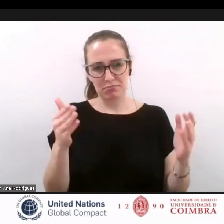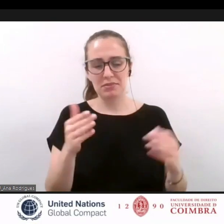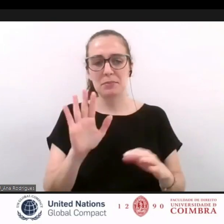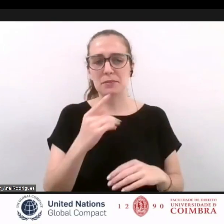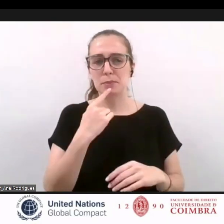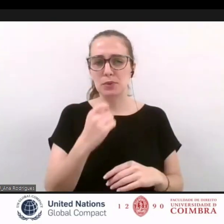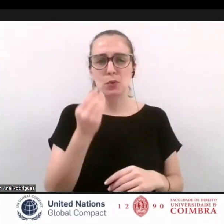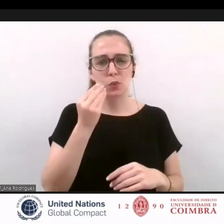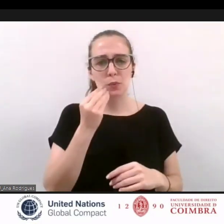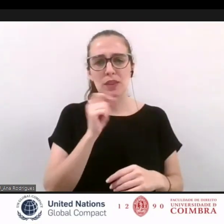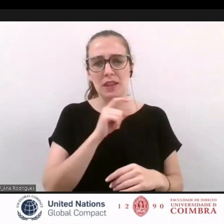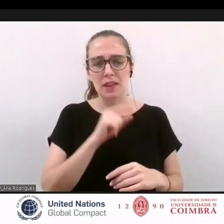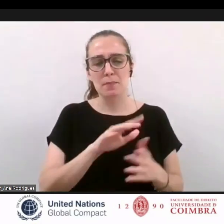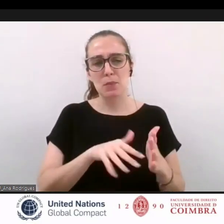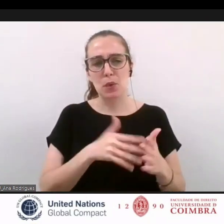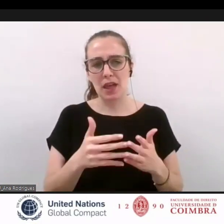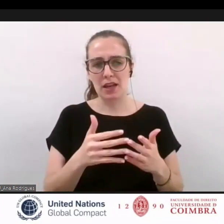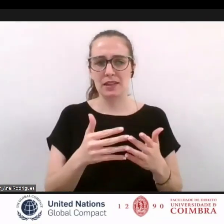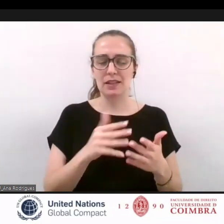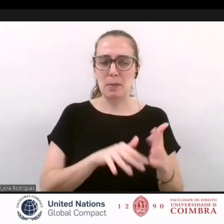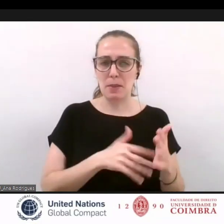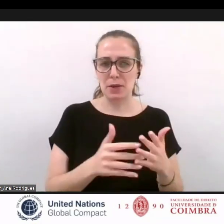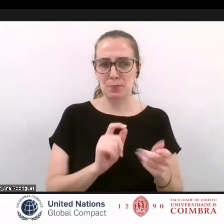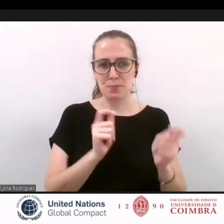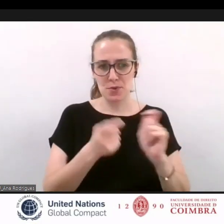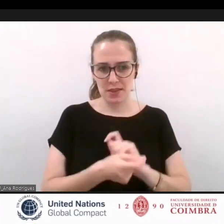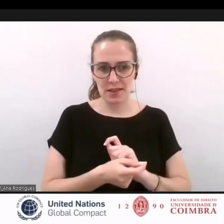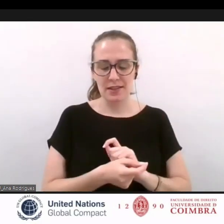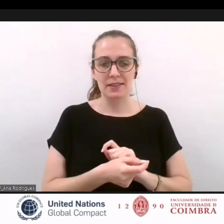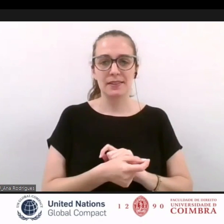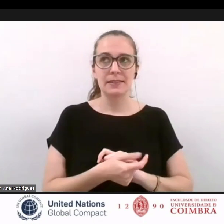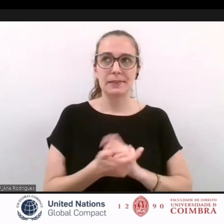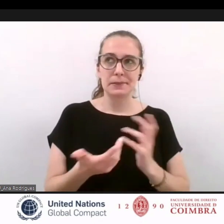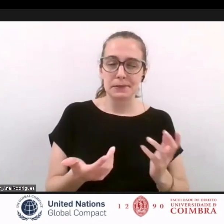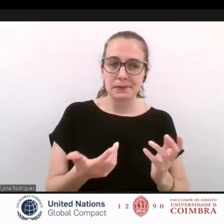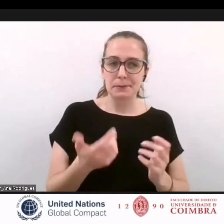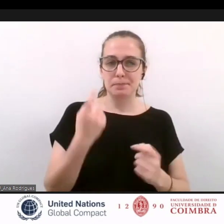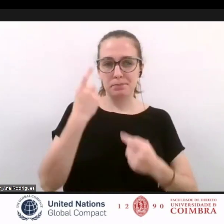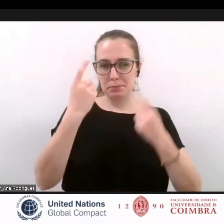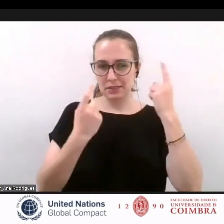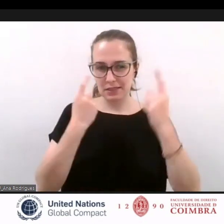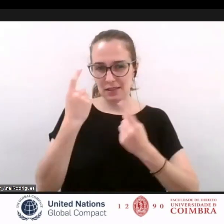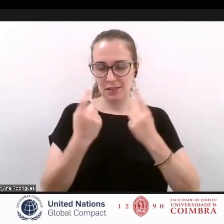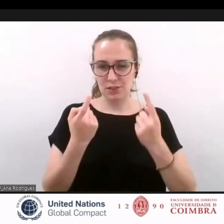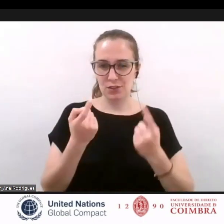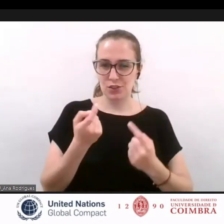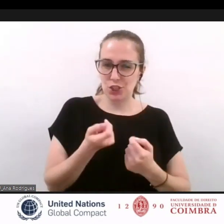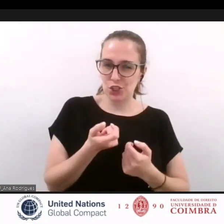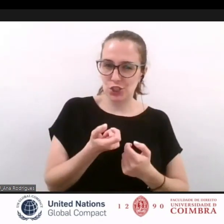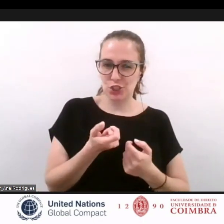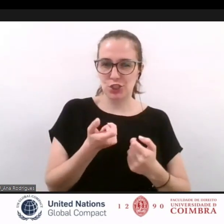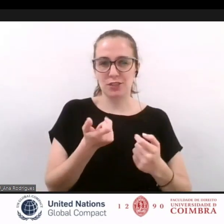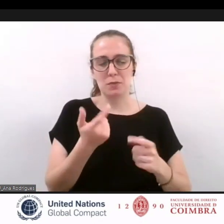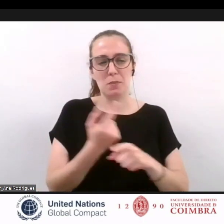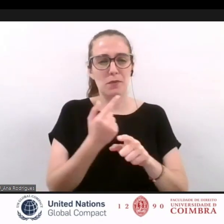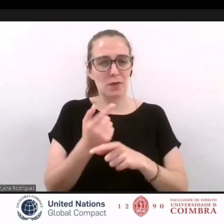que é mudarmos um pouco de plano e talvez seja também colocarmos numa dimensão um pouco mais, como dizem os ingleses,